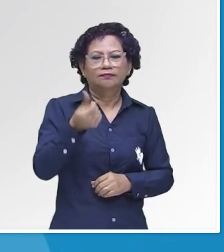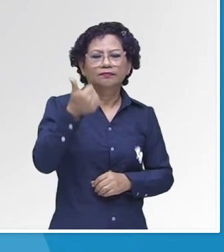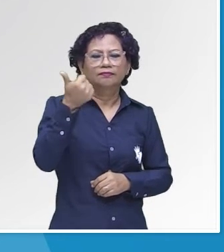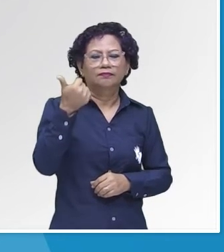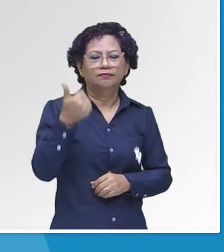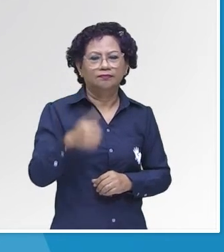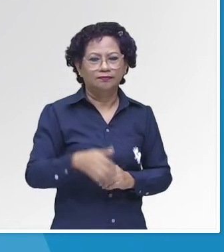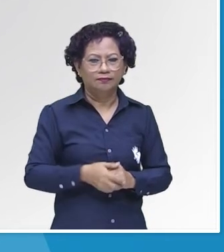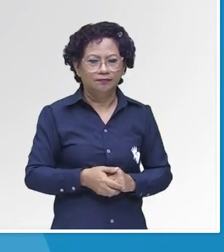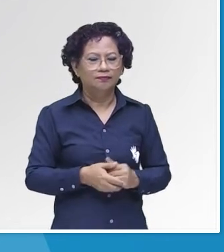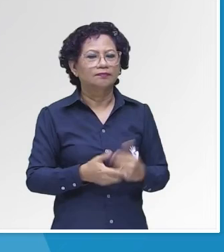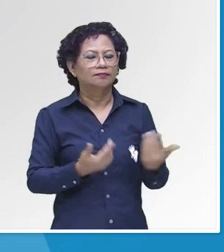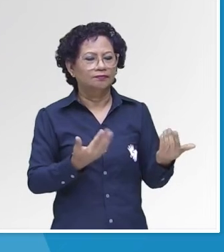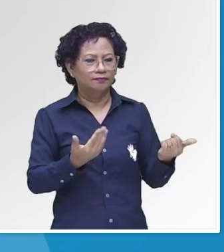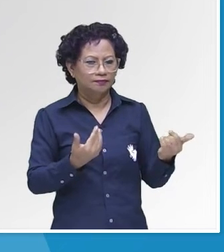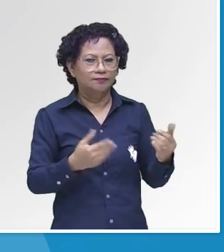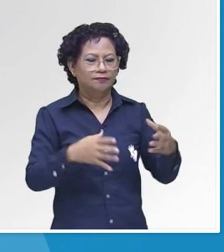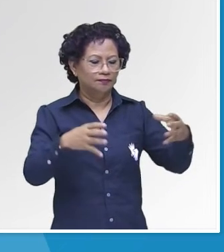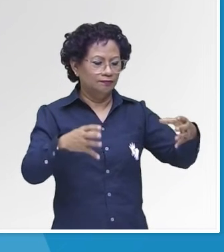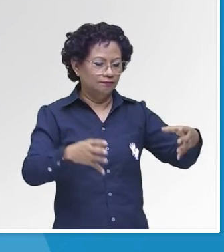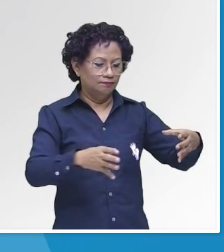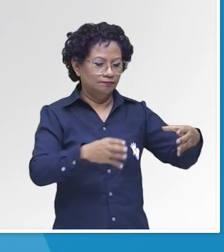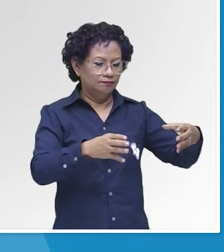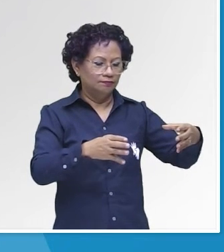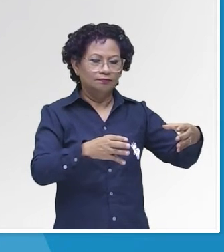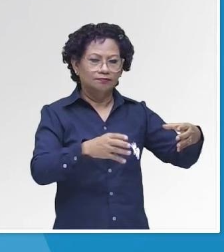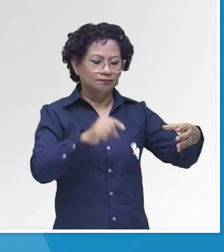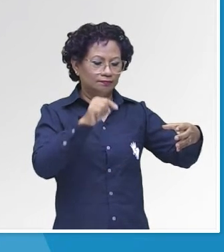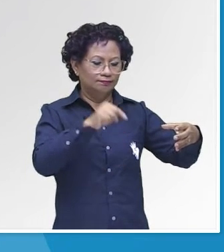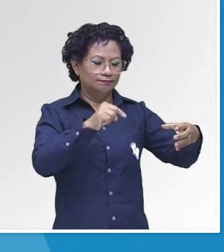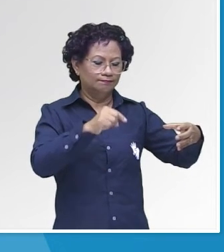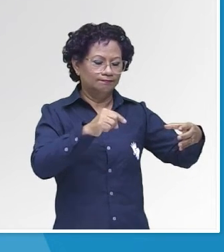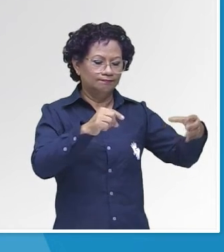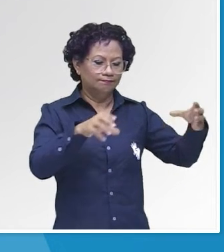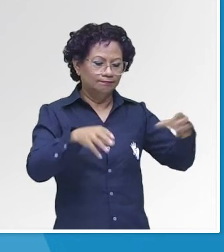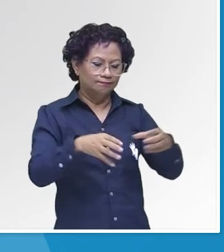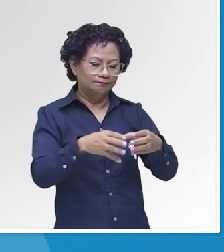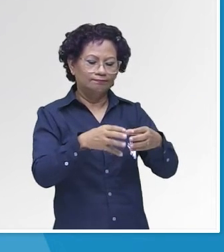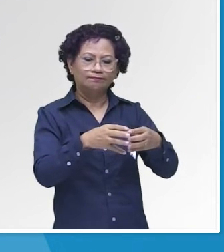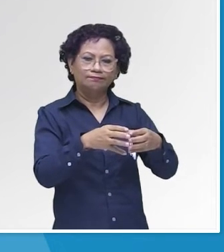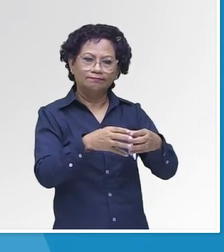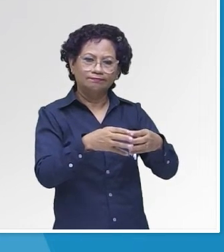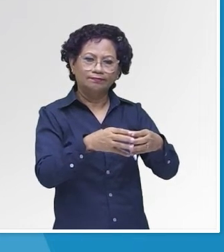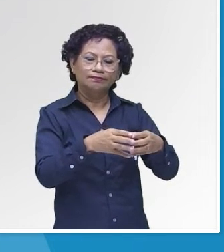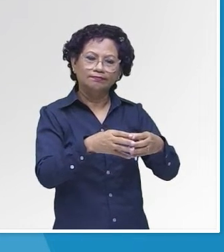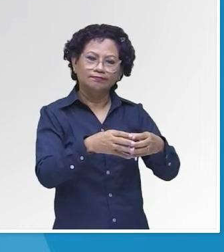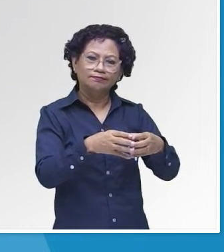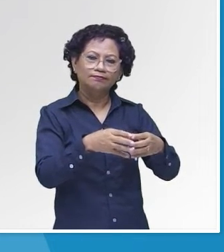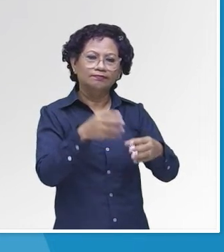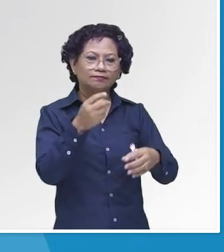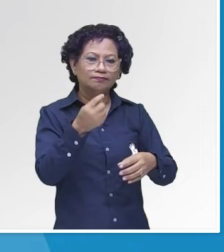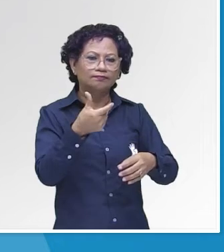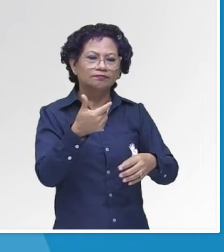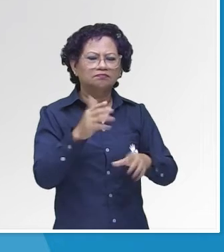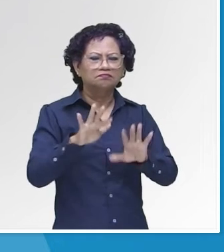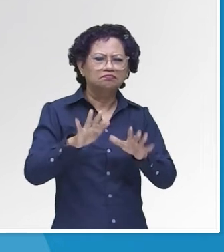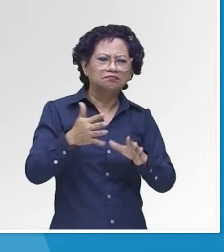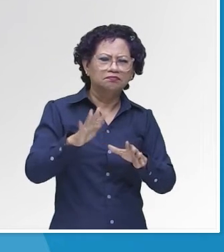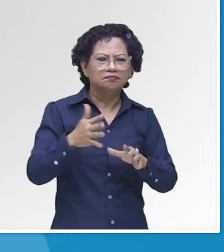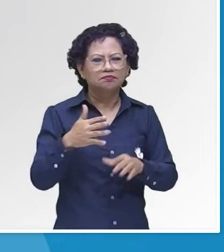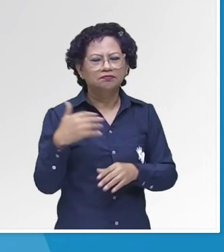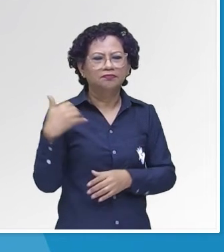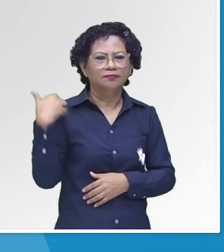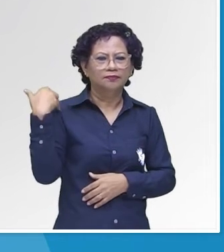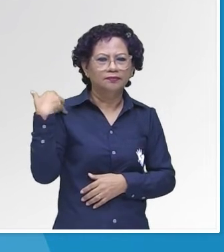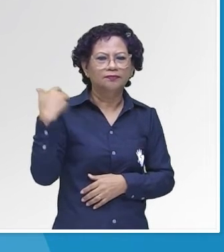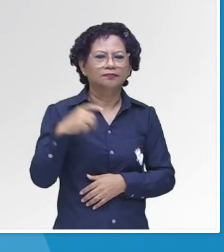E nesse caso do grupo de jovens, o que está definido aqui? O que nós vamos analisar? A idade. Então, olha aqui,